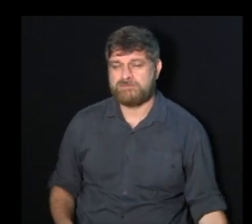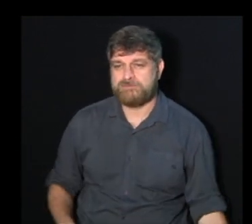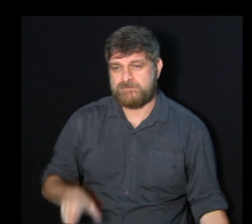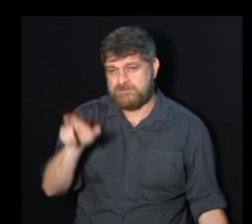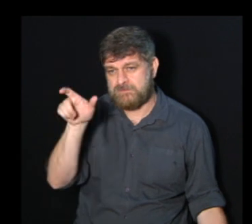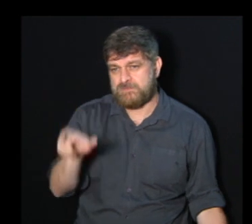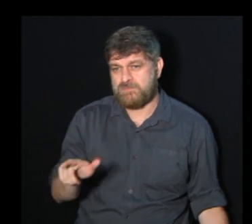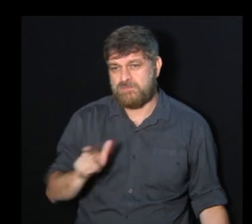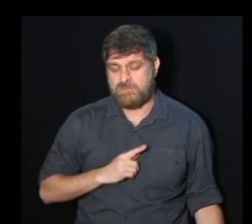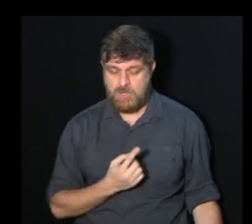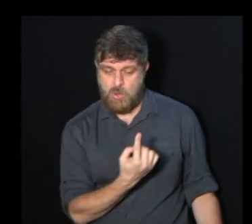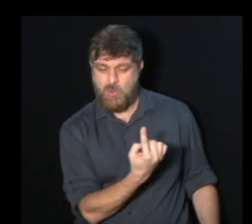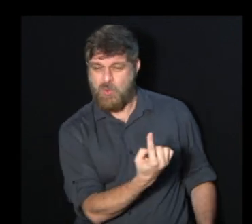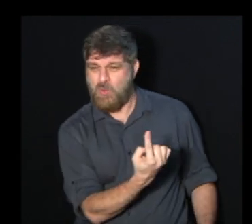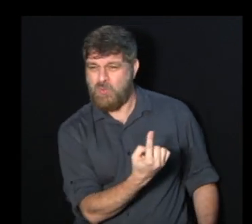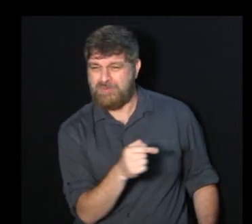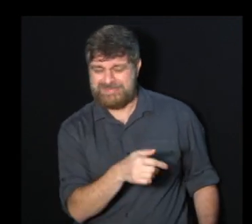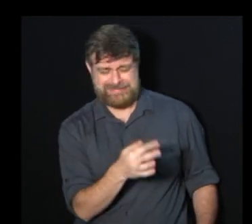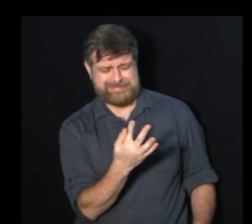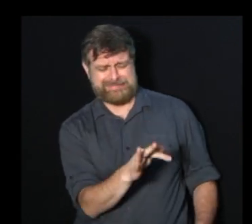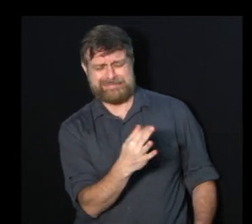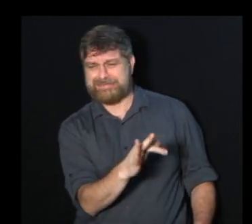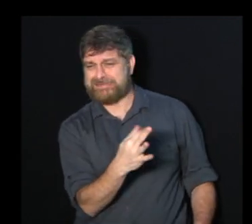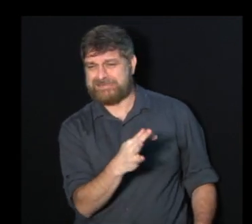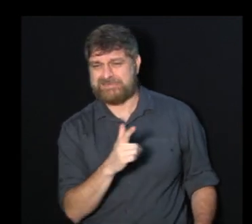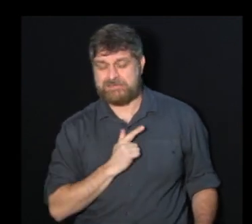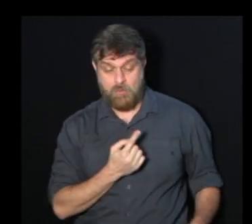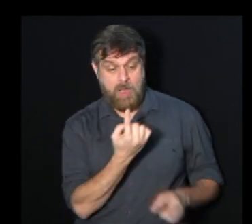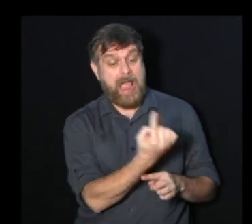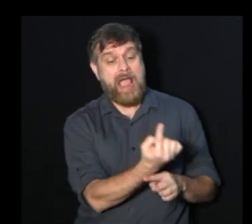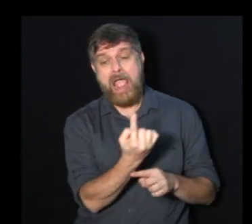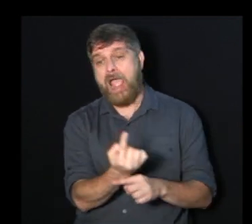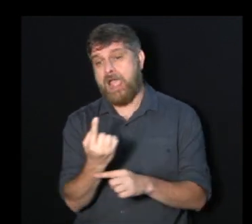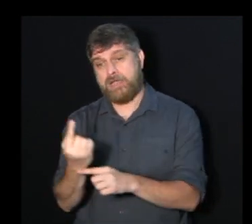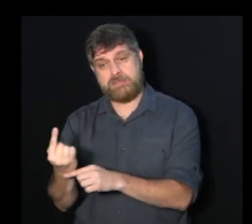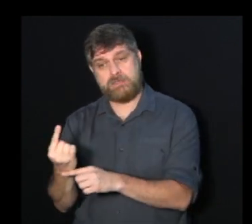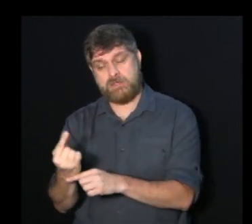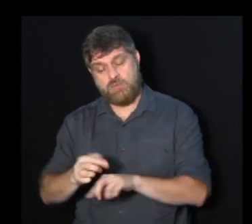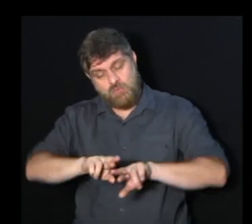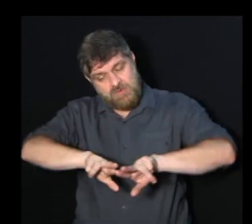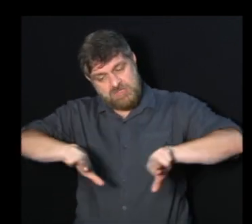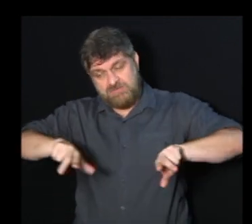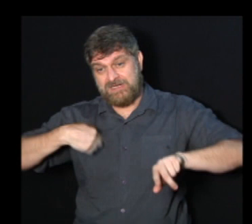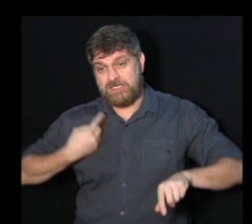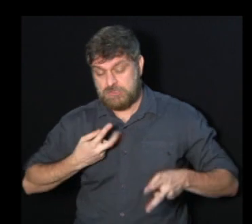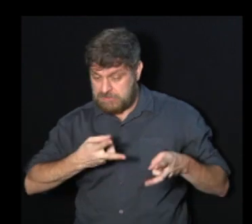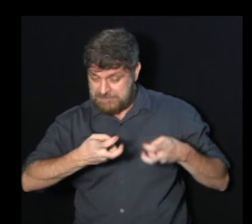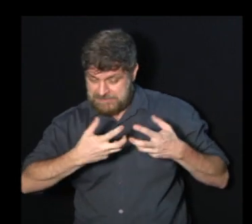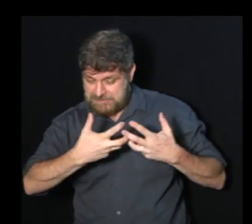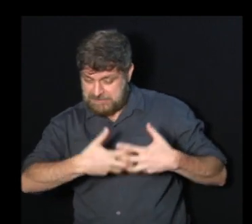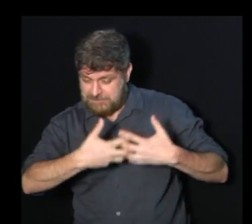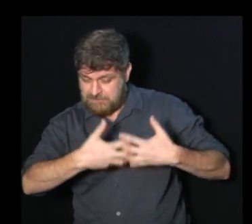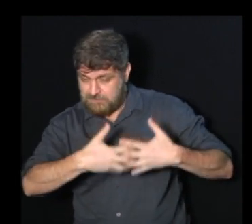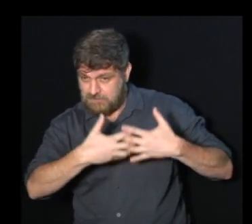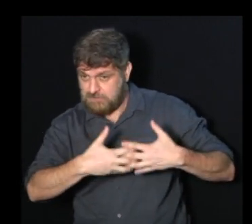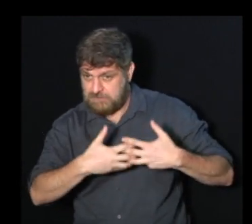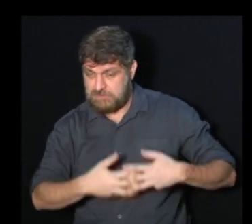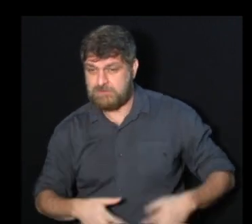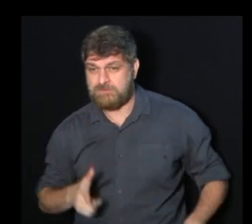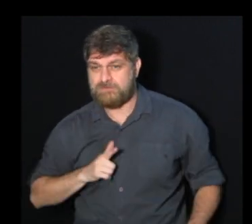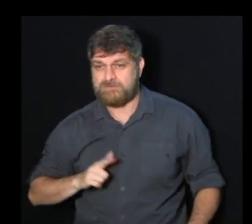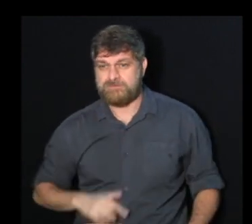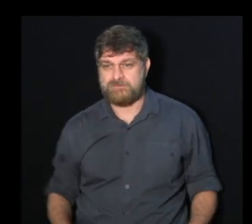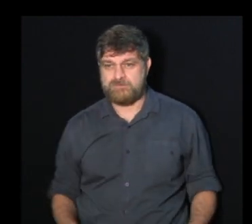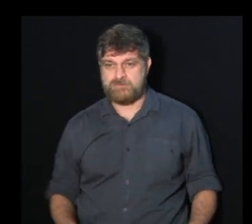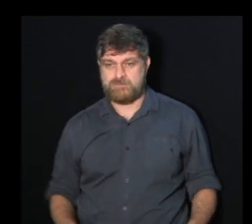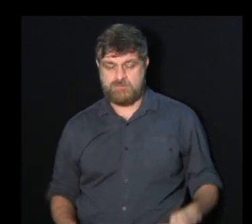grau 1, ou têm pior grau, o cara vai ter função. Então, a nossa meta é identificar a função desse paciente. A ideia do grau ele vai servir